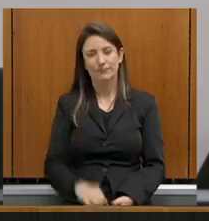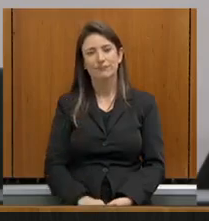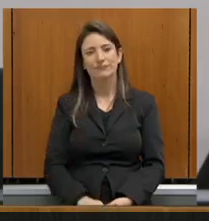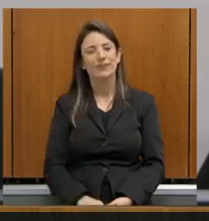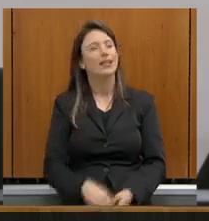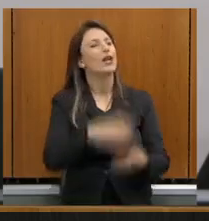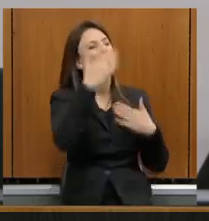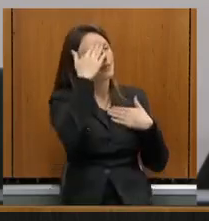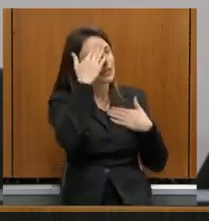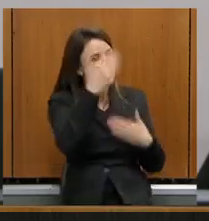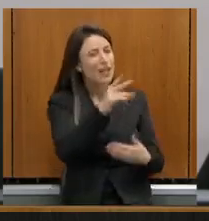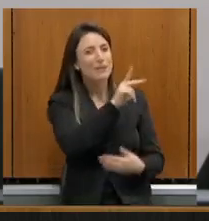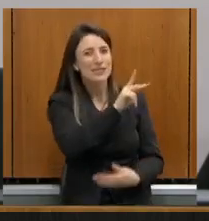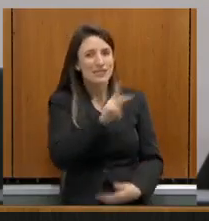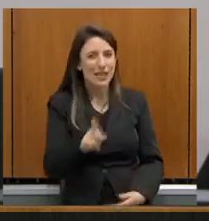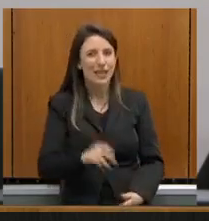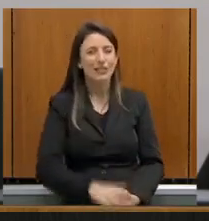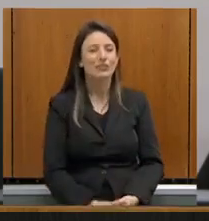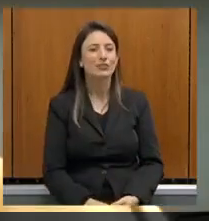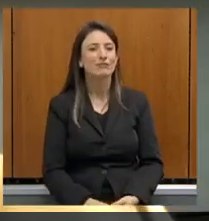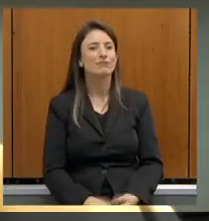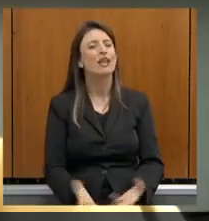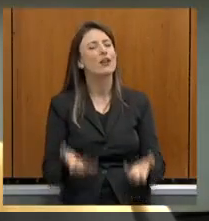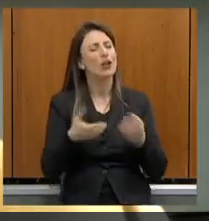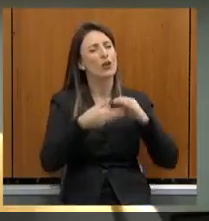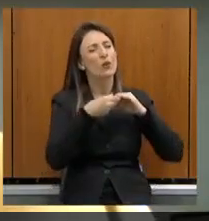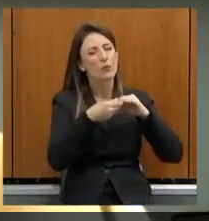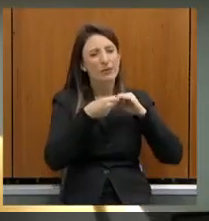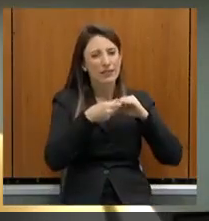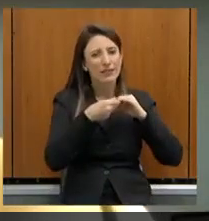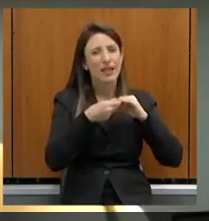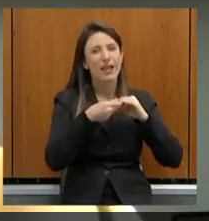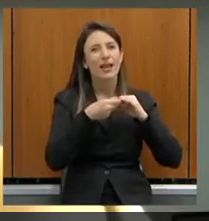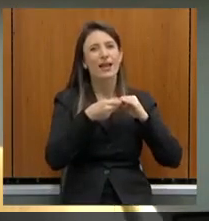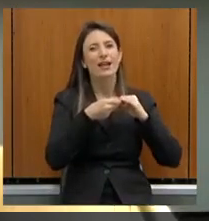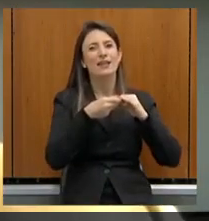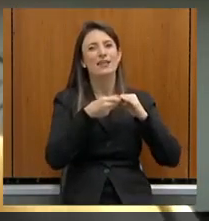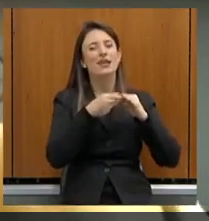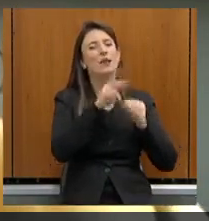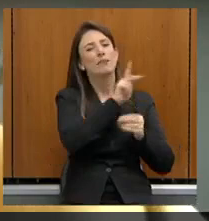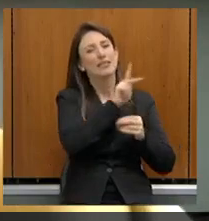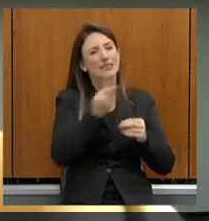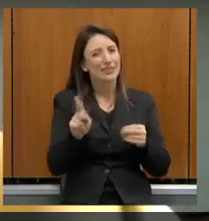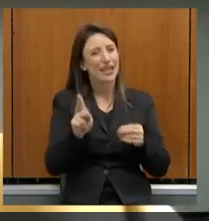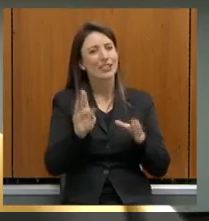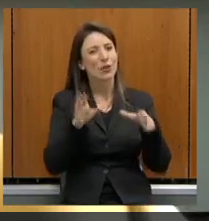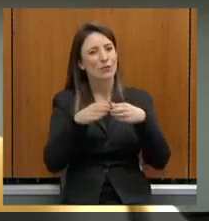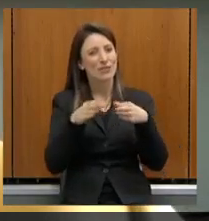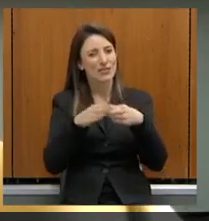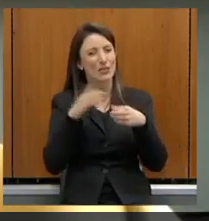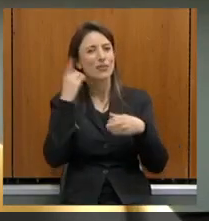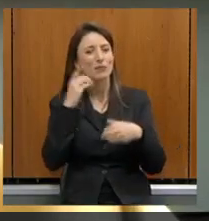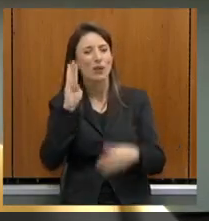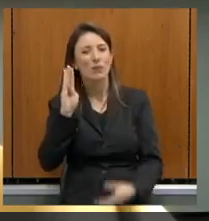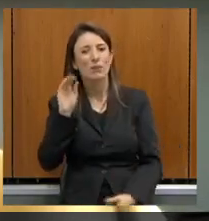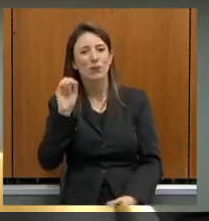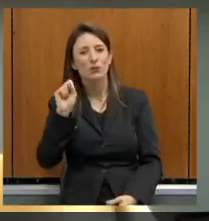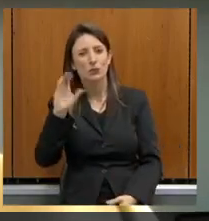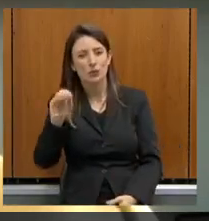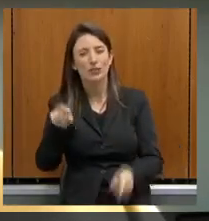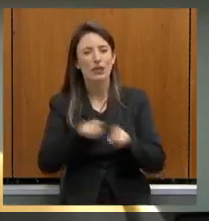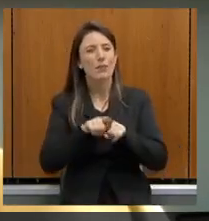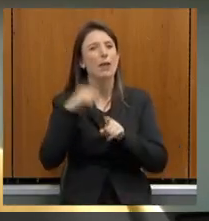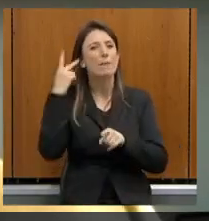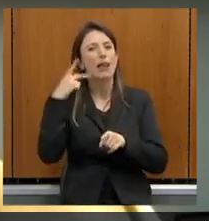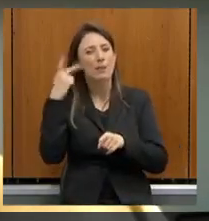Obrigada, presidente. Queria cumprimentá-lo, presidente dessa comissão, deputado Bosco, os parlamentares